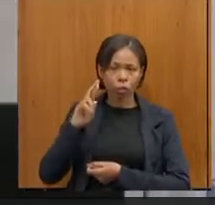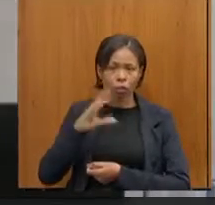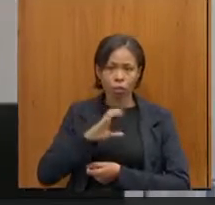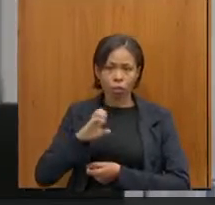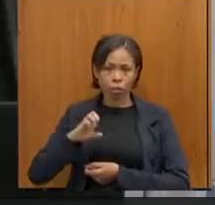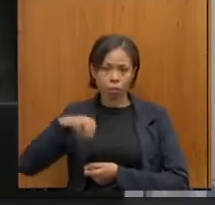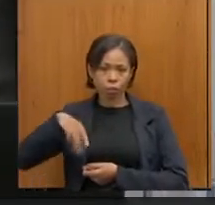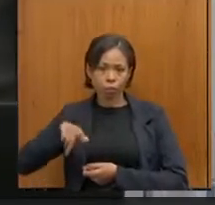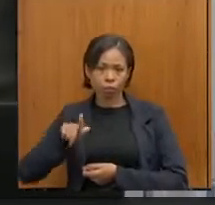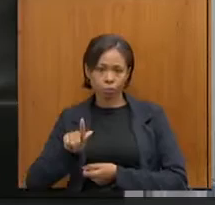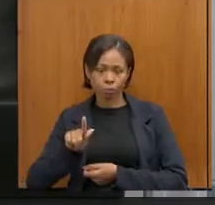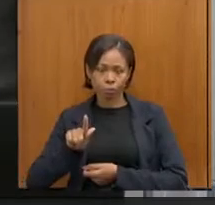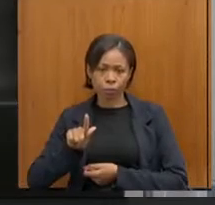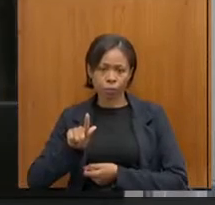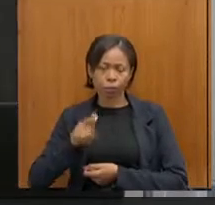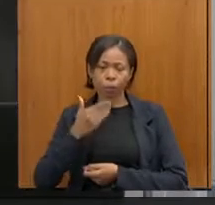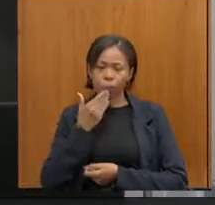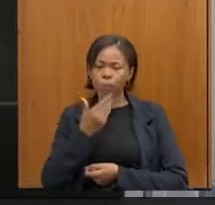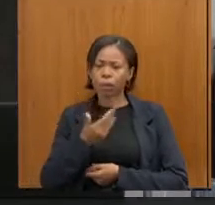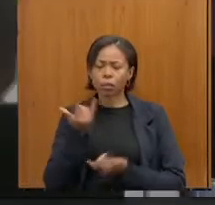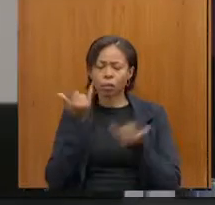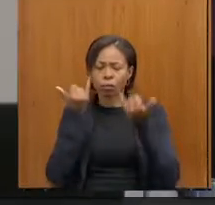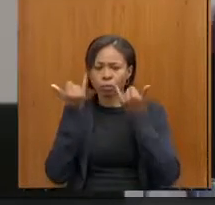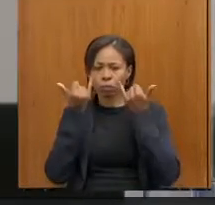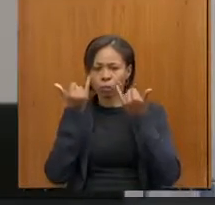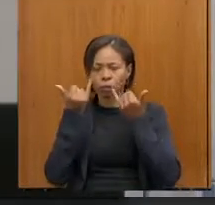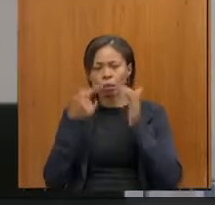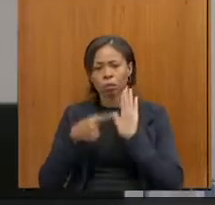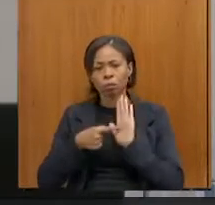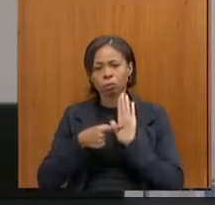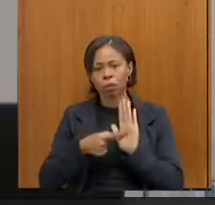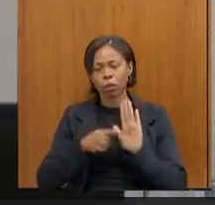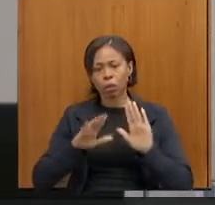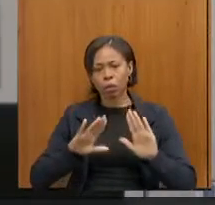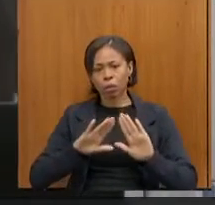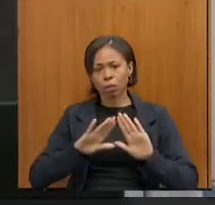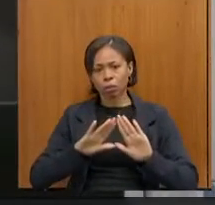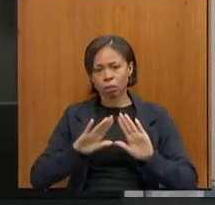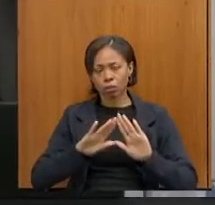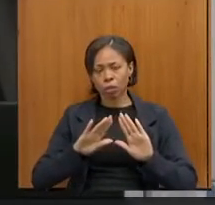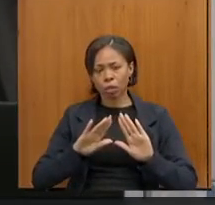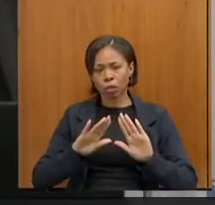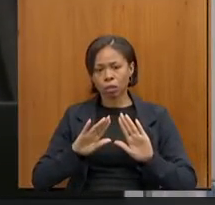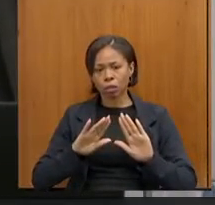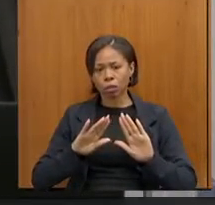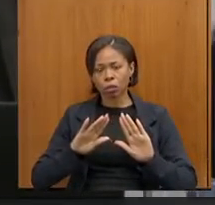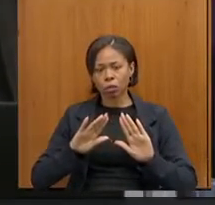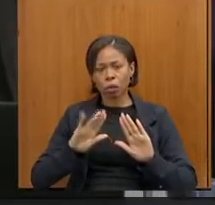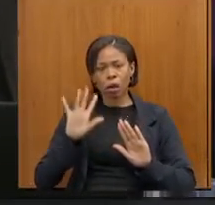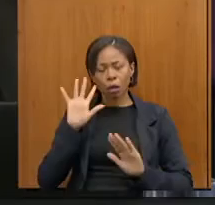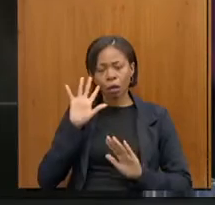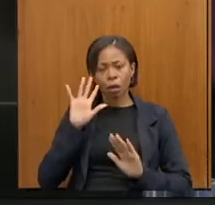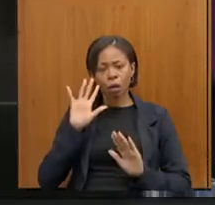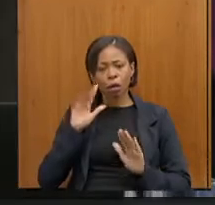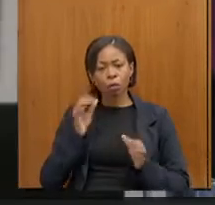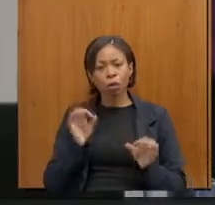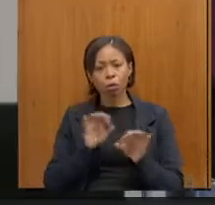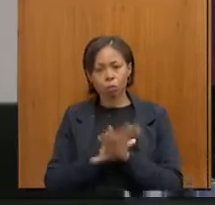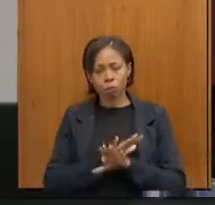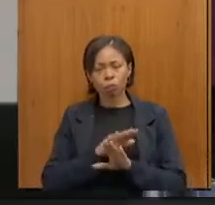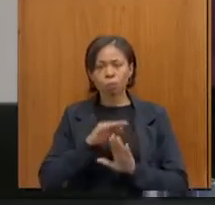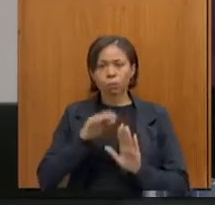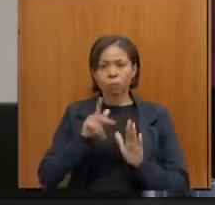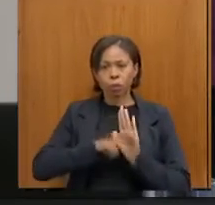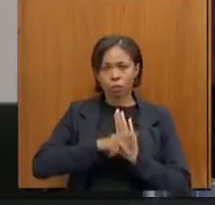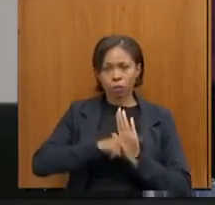como maneira Angélica de Minas Gerais pedido de informações para que apresente a Assembleia de Minas a execução do projeto de pesquisa e desenvolvimento Vereda